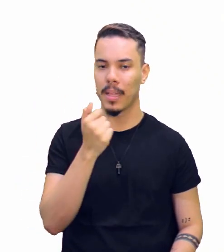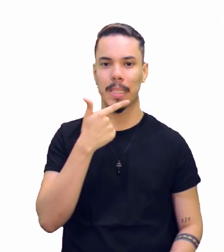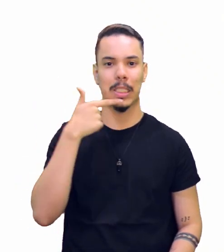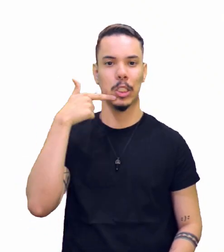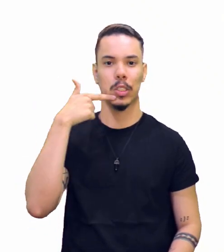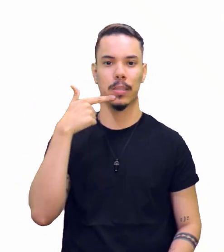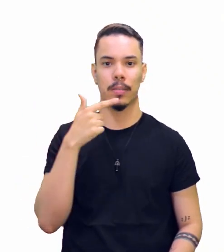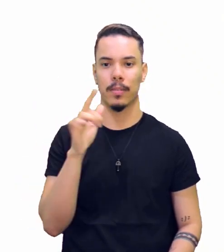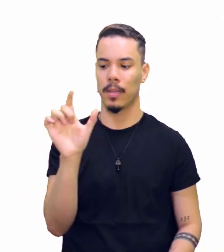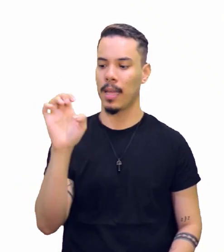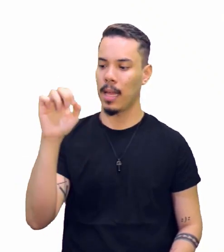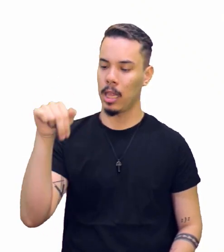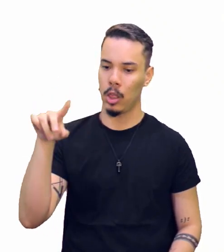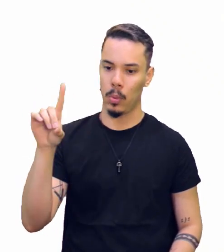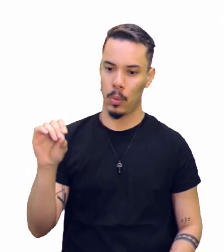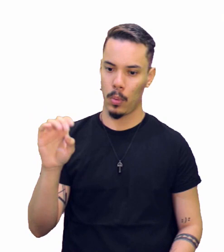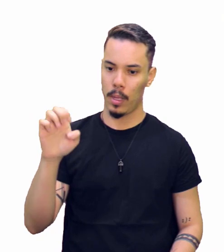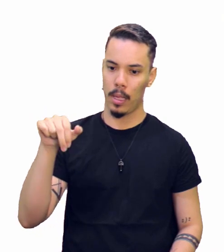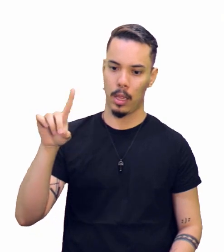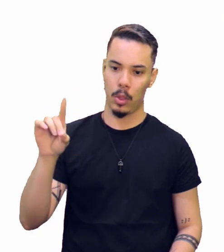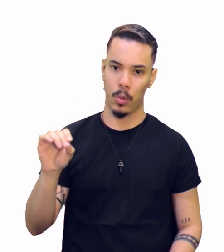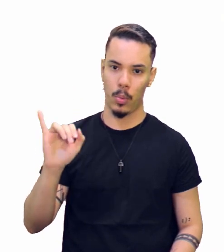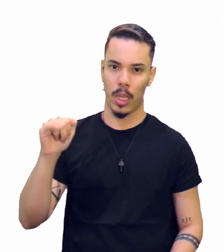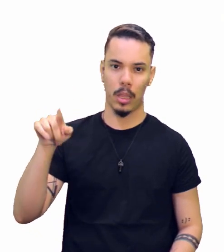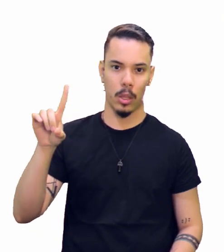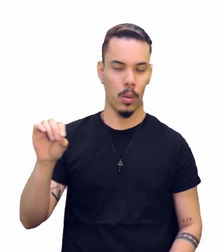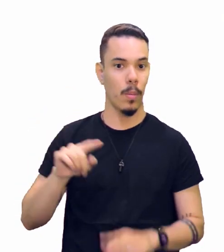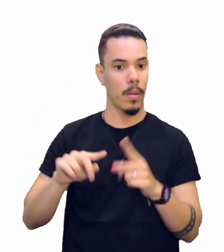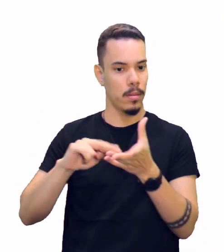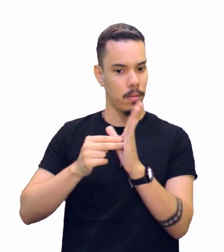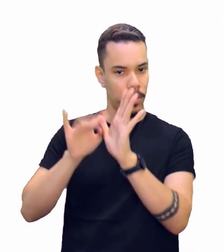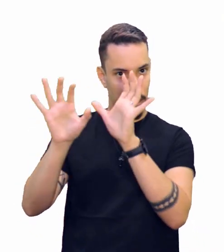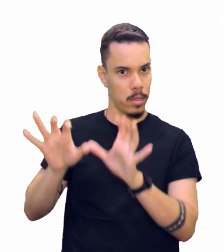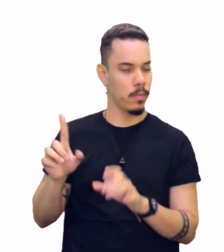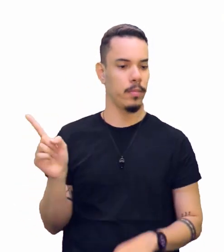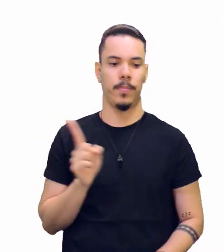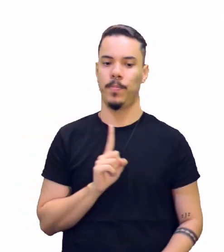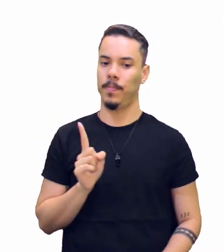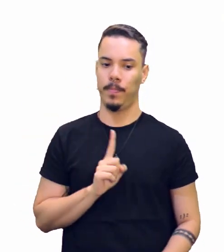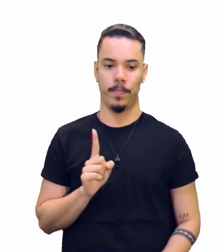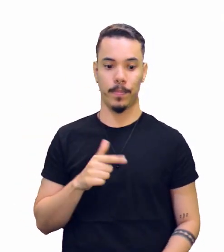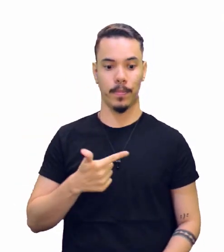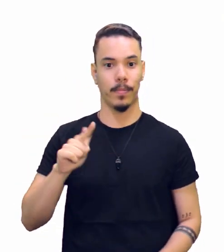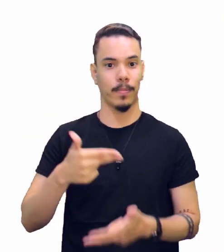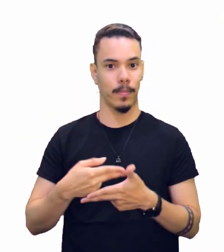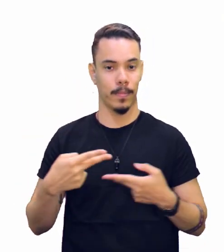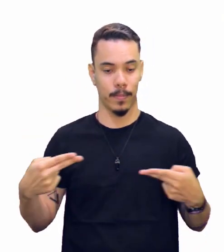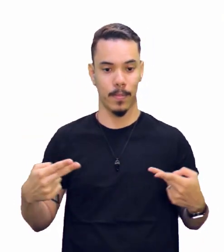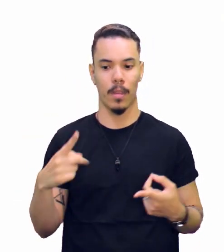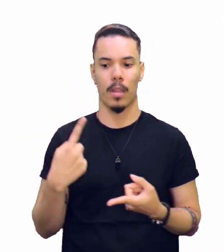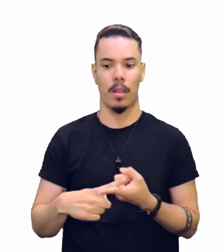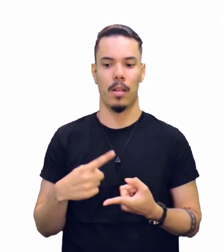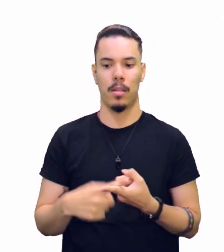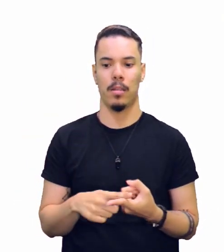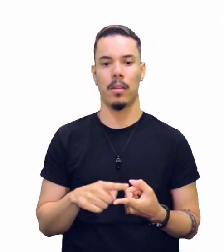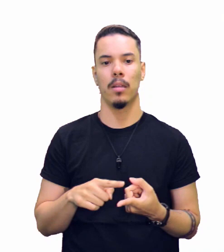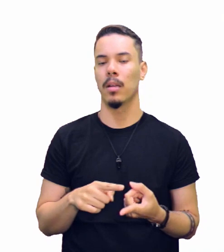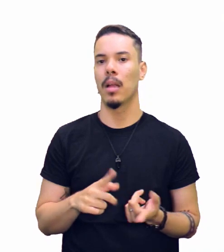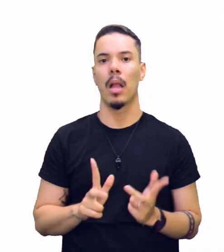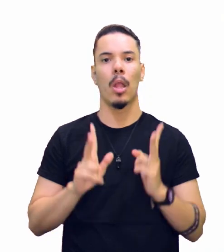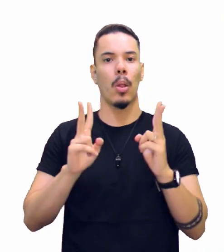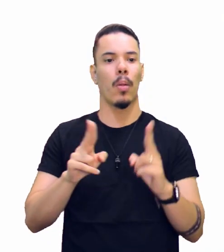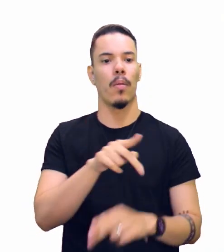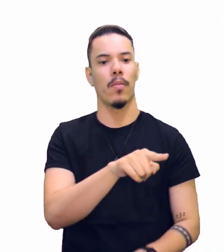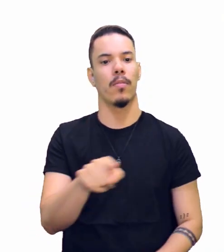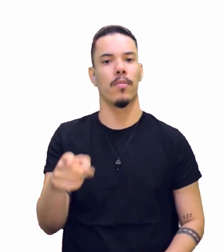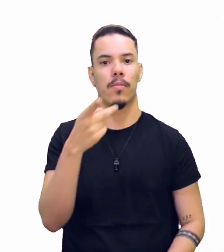Mas aqui ele não vai significar isso ele vai significar eh basicamente o que você falaria no